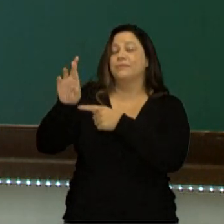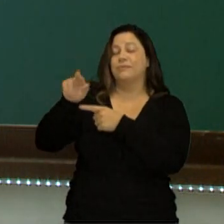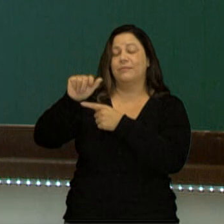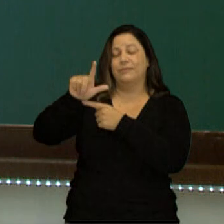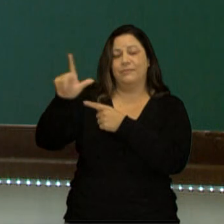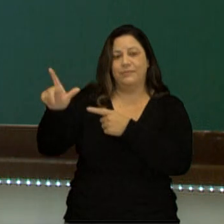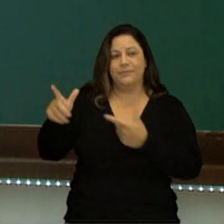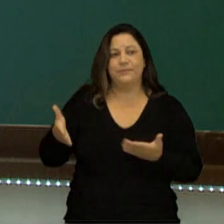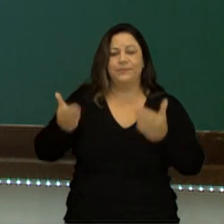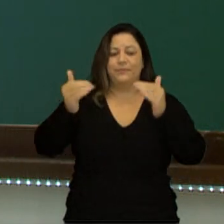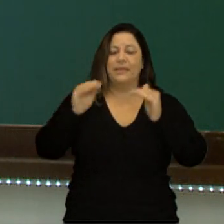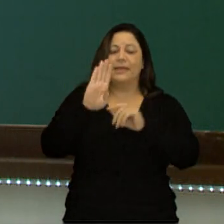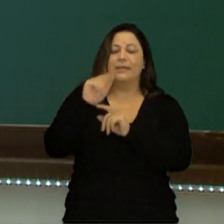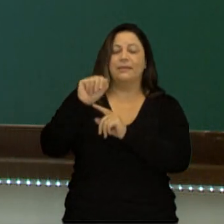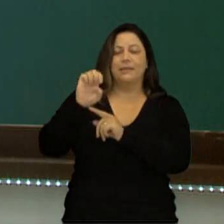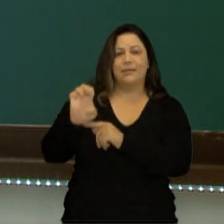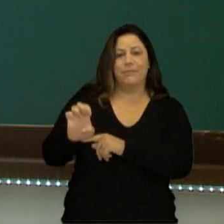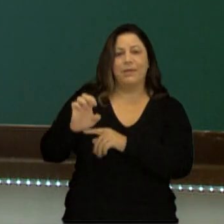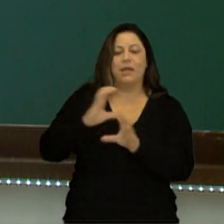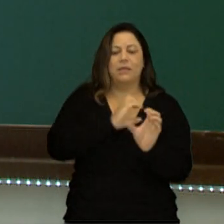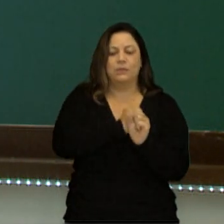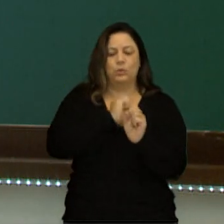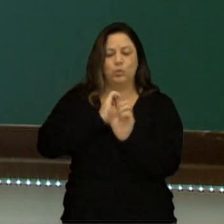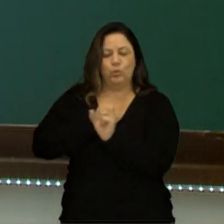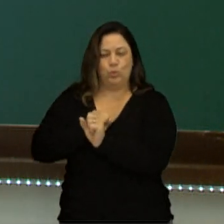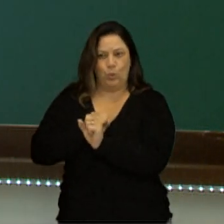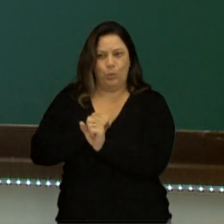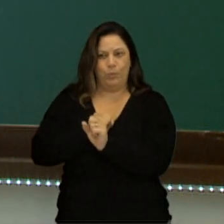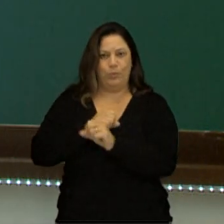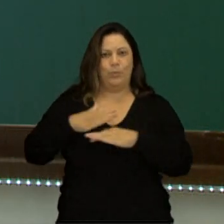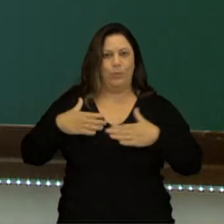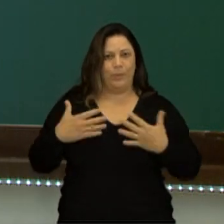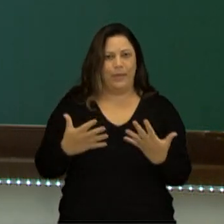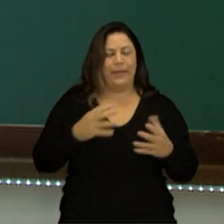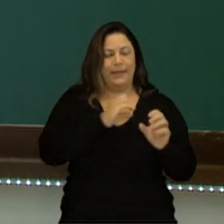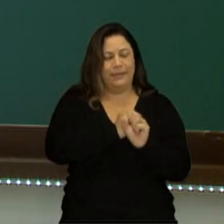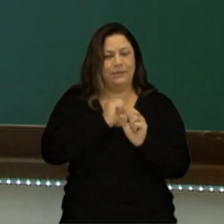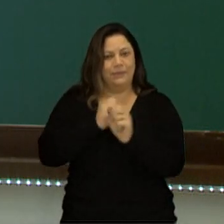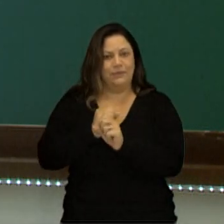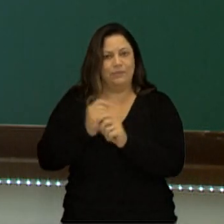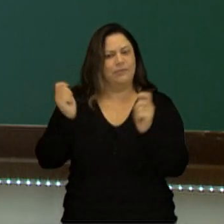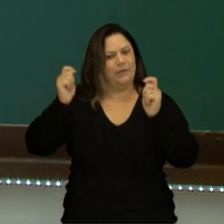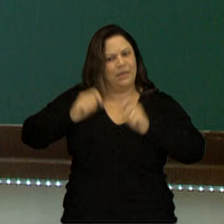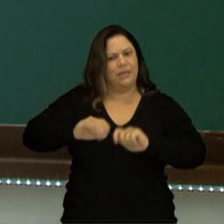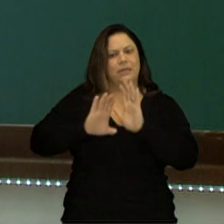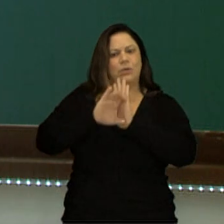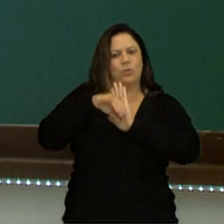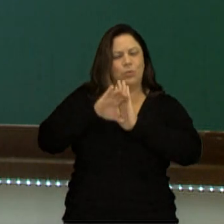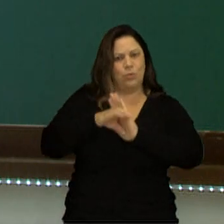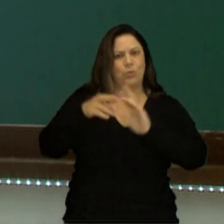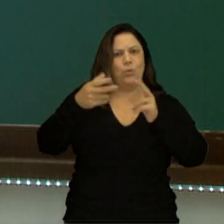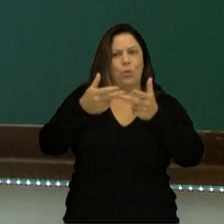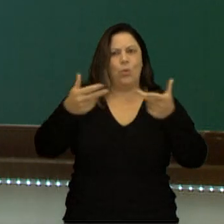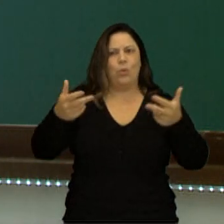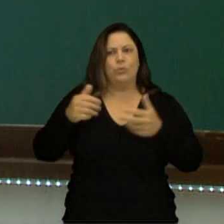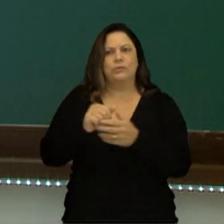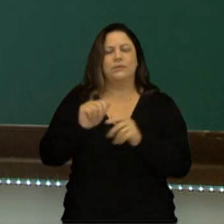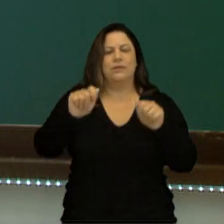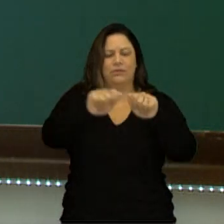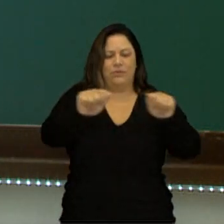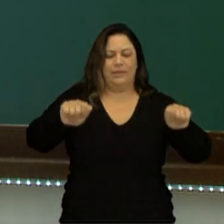as áreas da base. A soma da área lateral com a área da base vai dar o conceito que a gente chama da